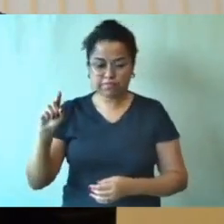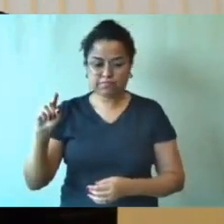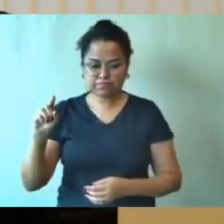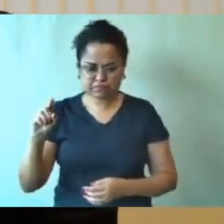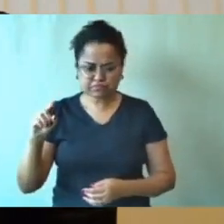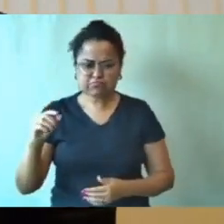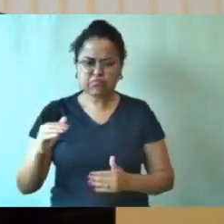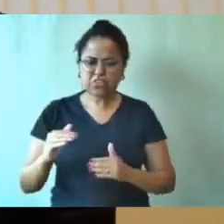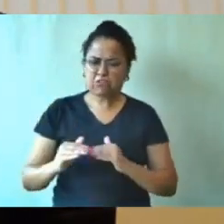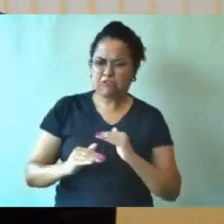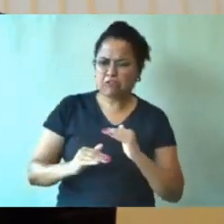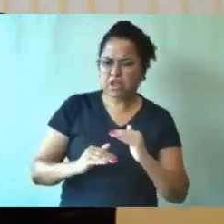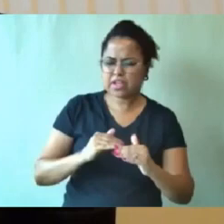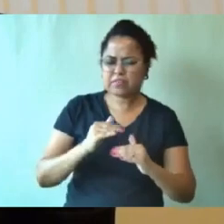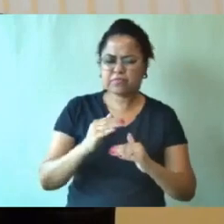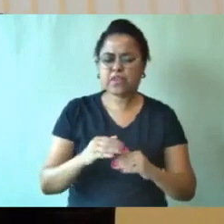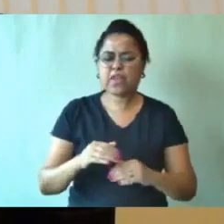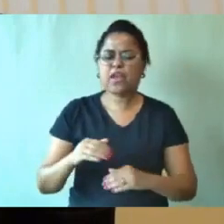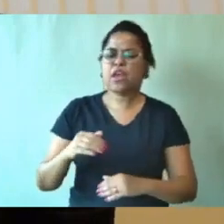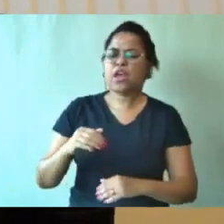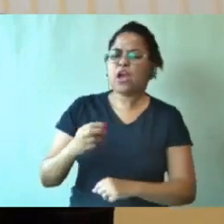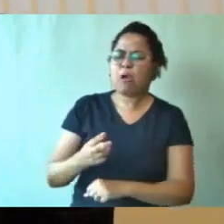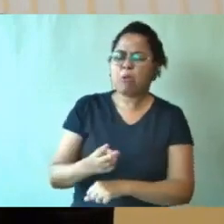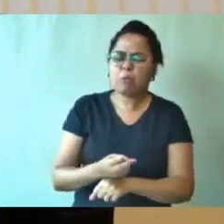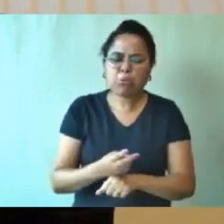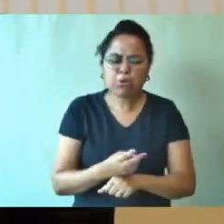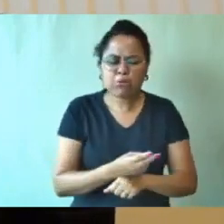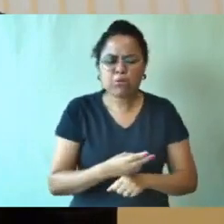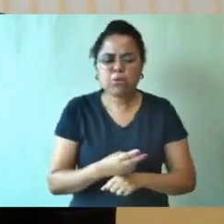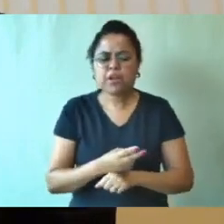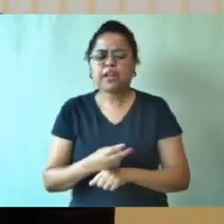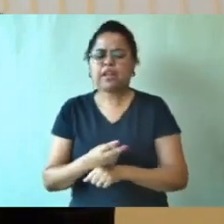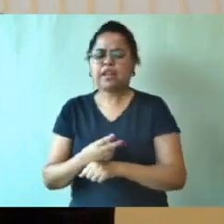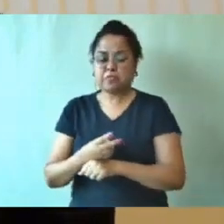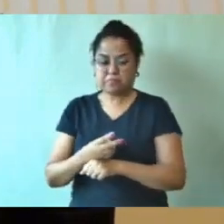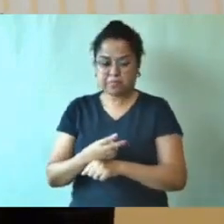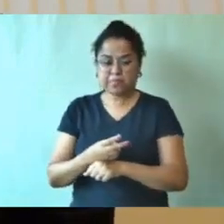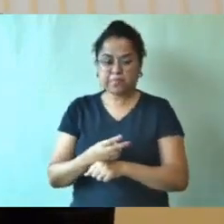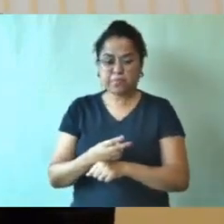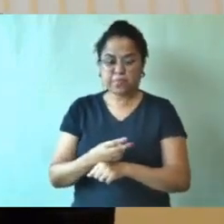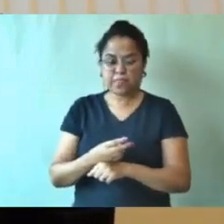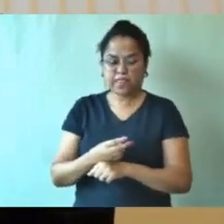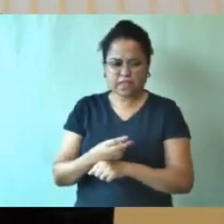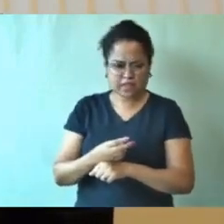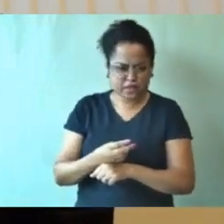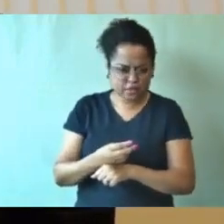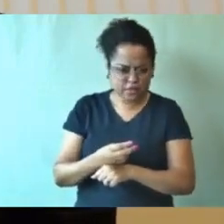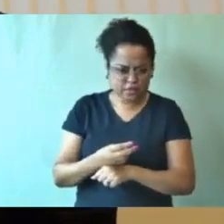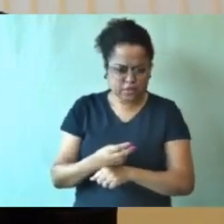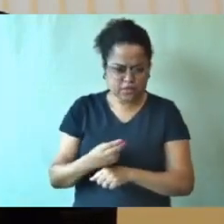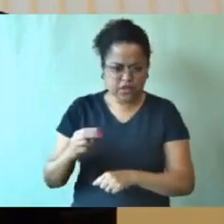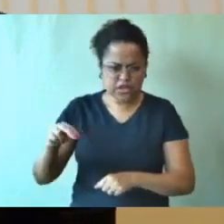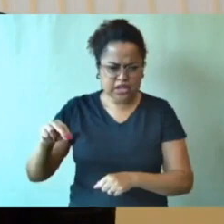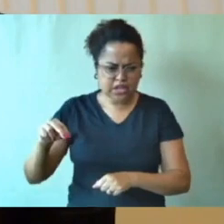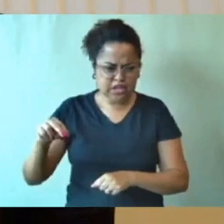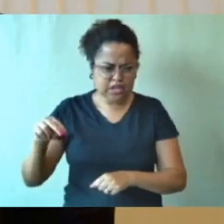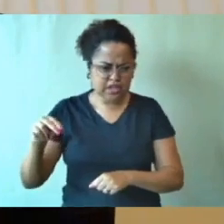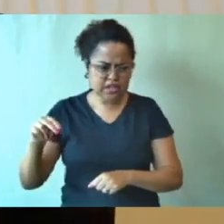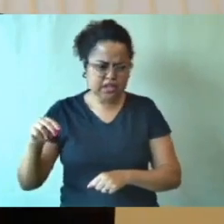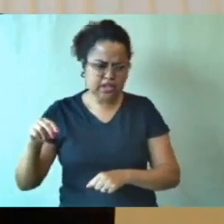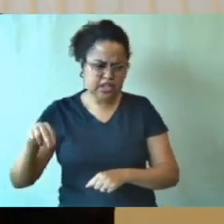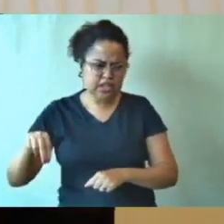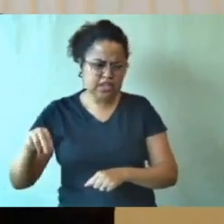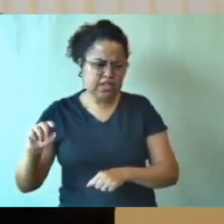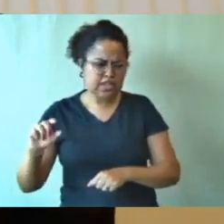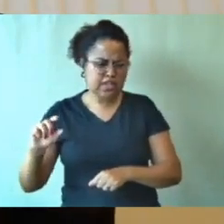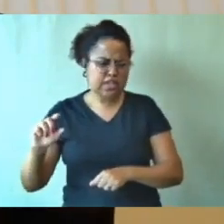vindo andando. Eu procurei o pessoal da Transimão, fui procurado pelo Nilo Gonçalves, pelo Nilo Simão Júnior, falando que